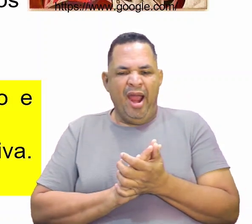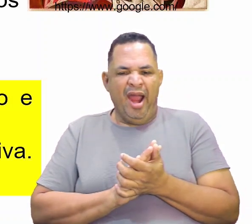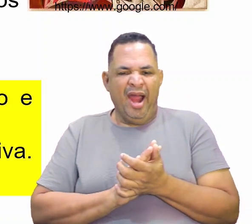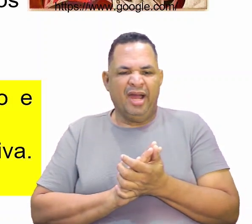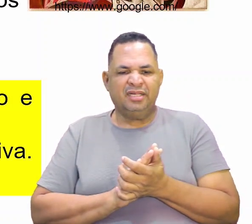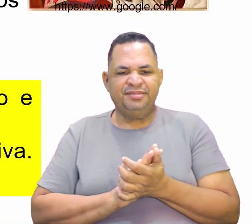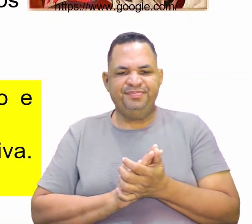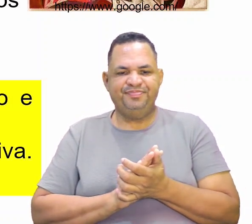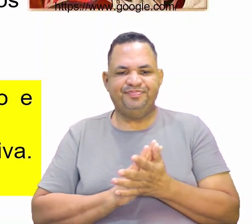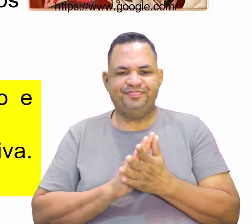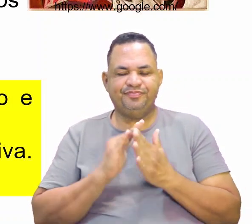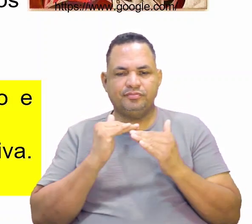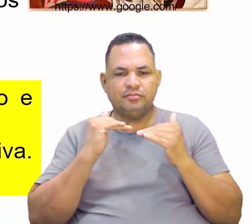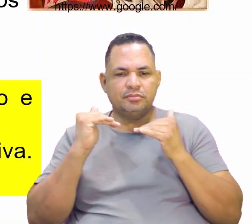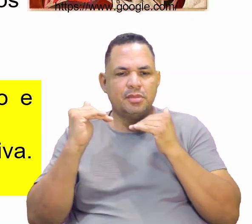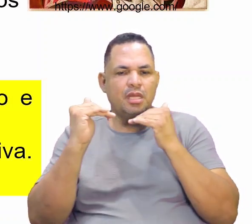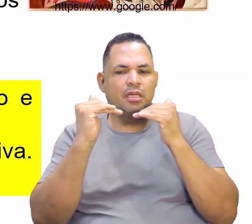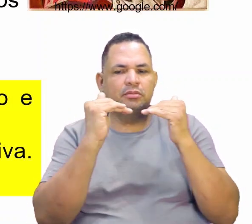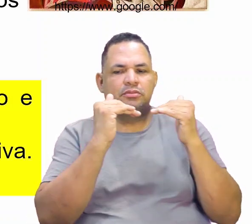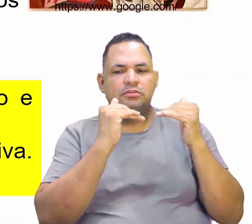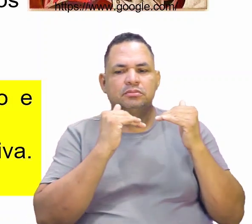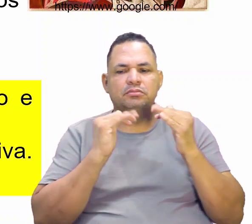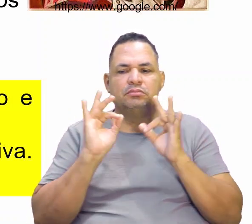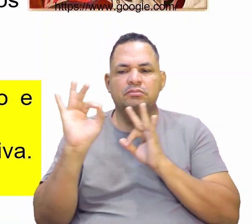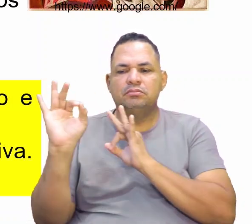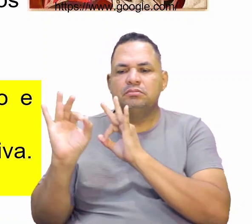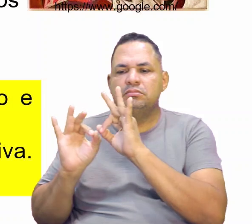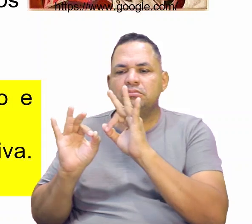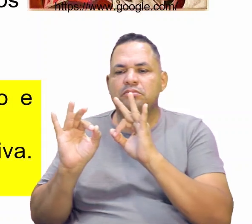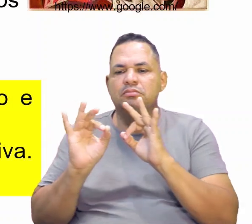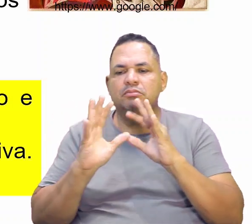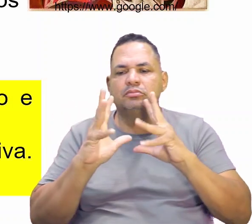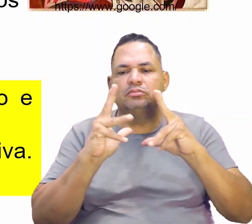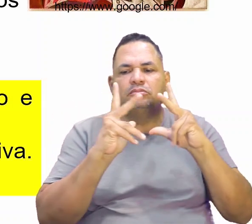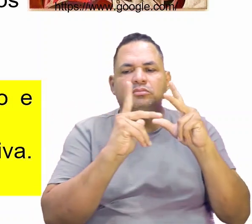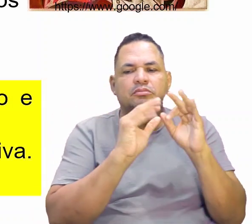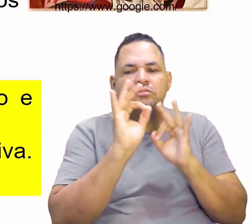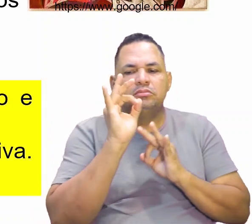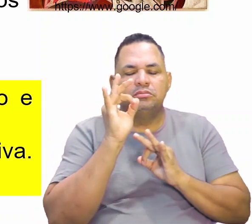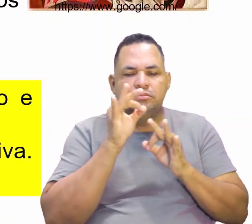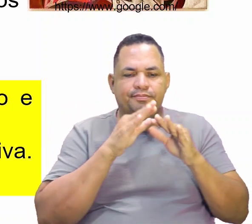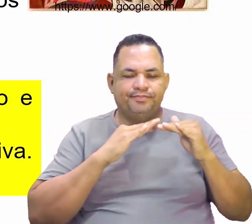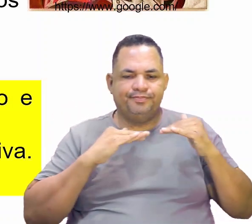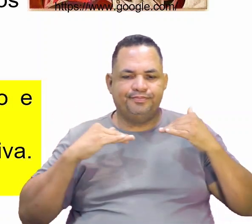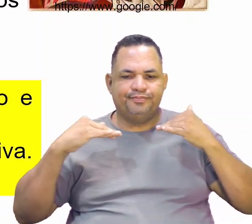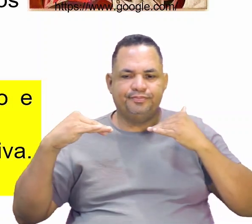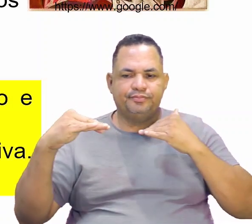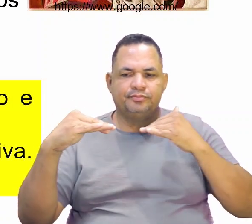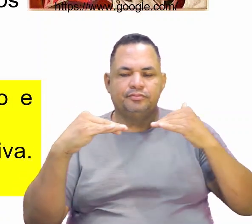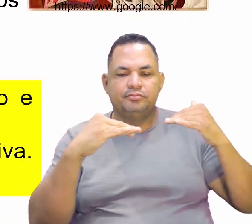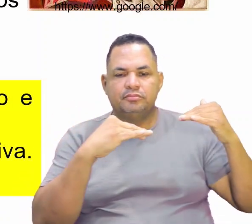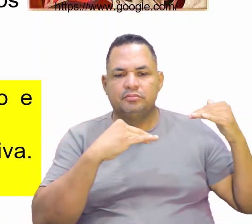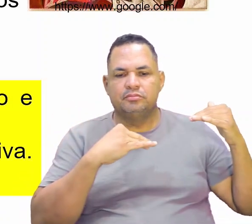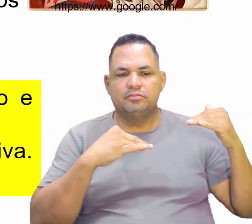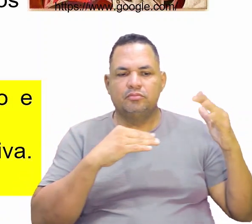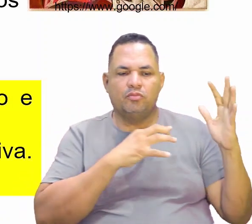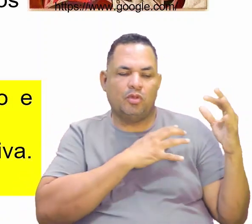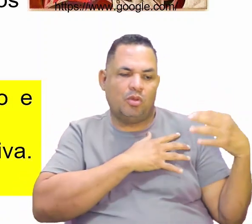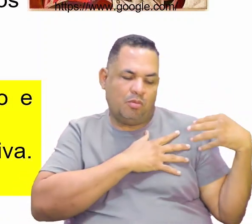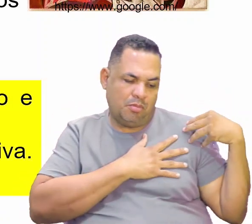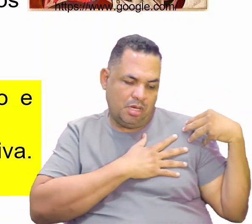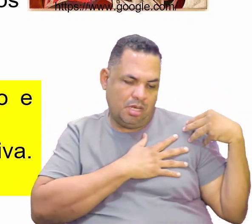questão da harmonia. Cadê a harmonia? Há uma contradição, né? A proporção, um braço é